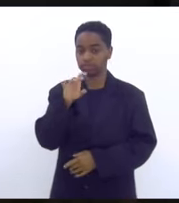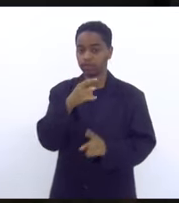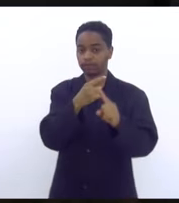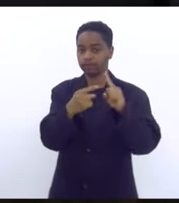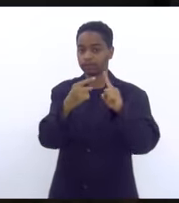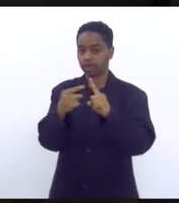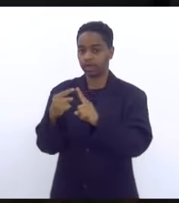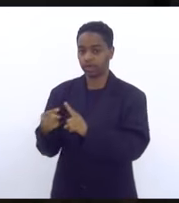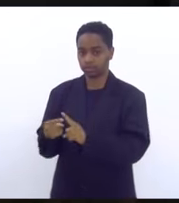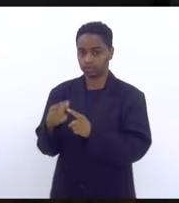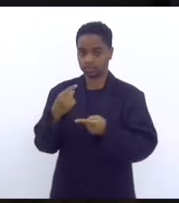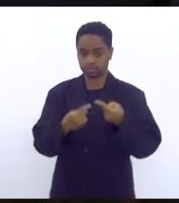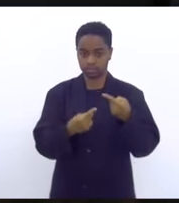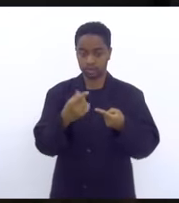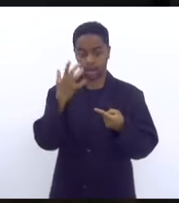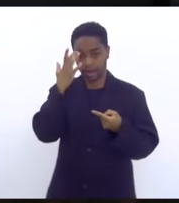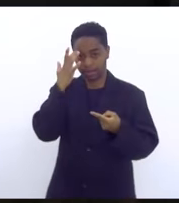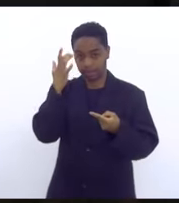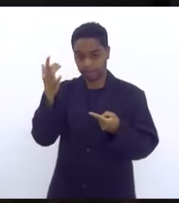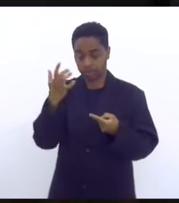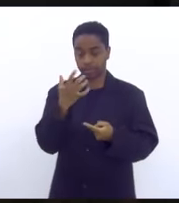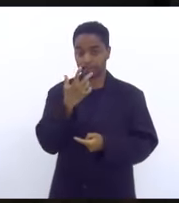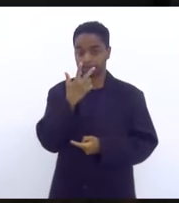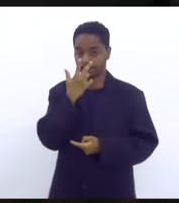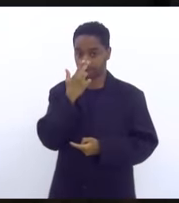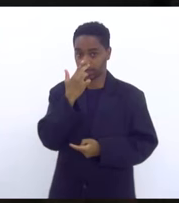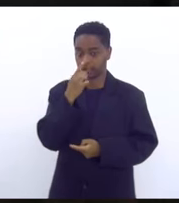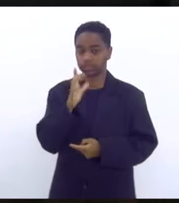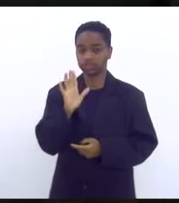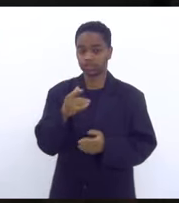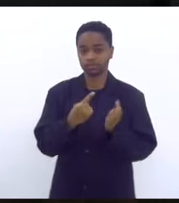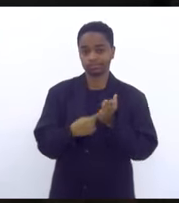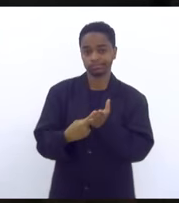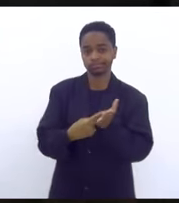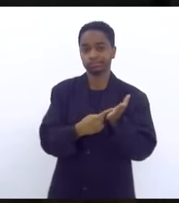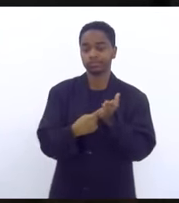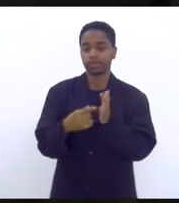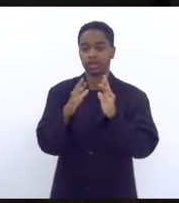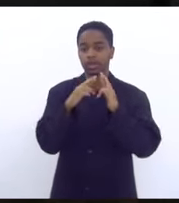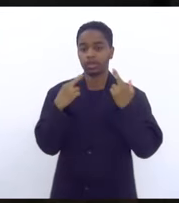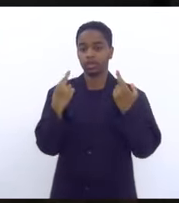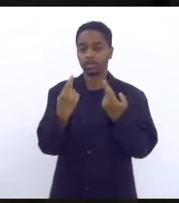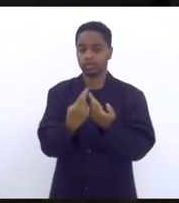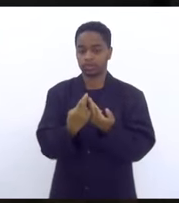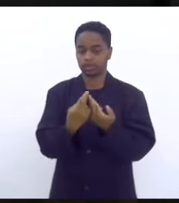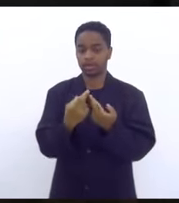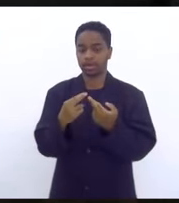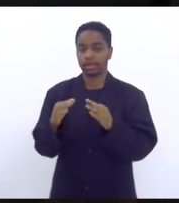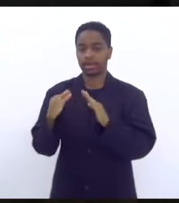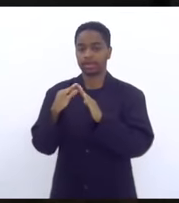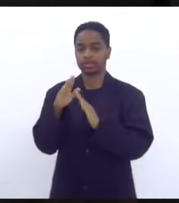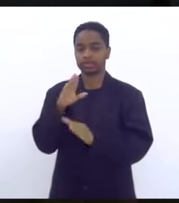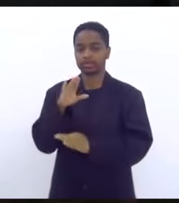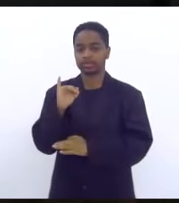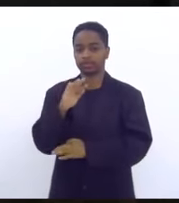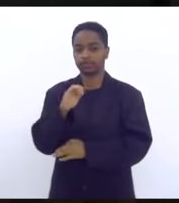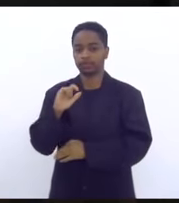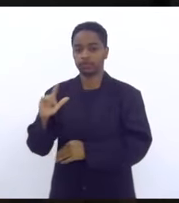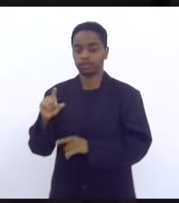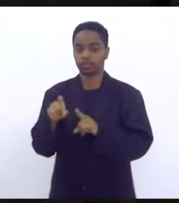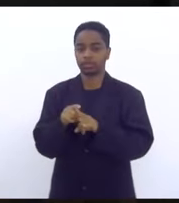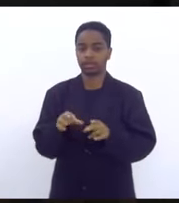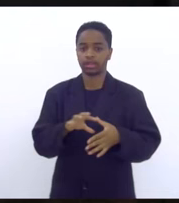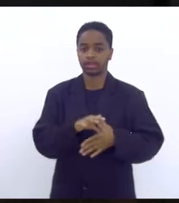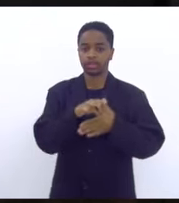vetos. Amanhã, pelo que me parece, já tem um consenso de reunião entre a Casa Civil, a liderança de governo e